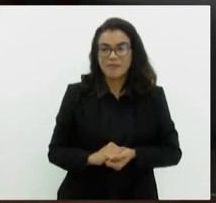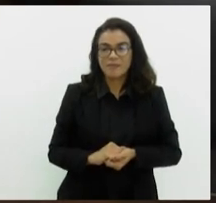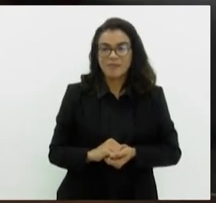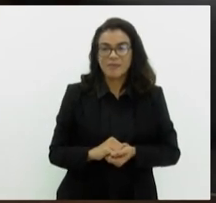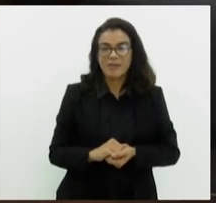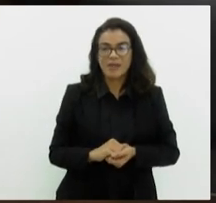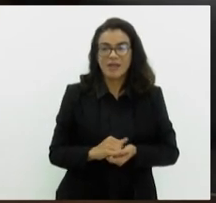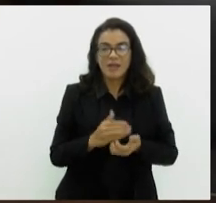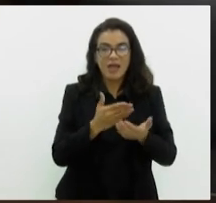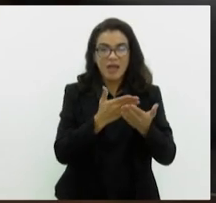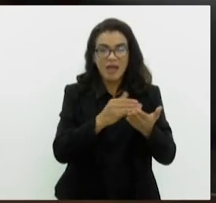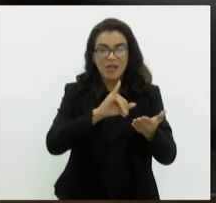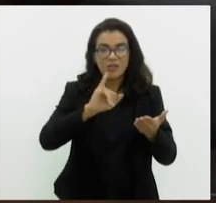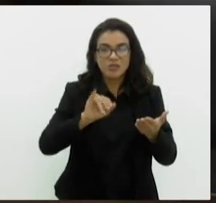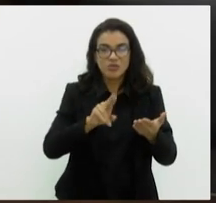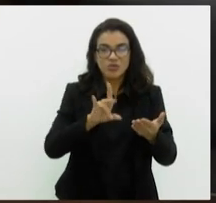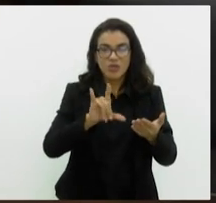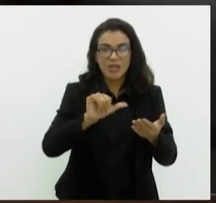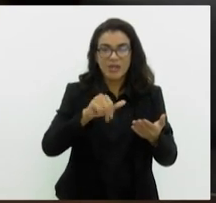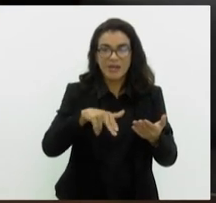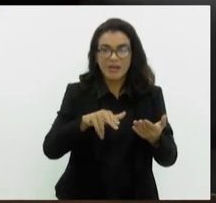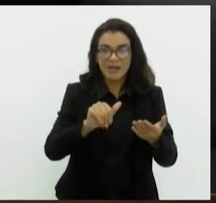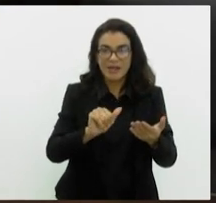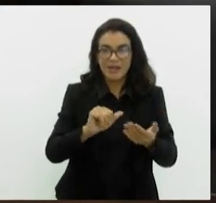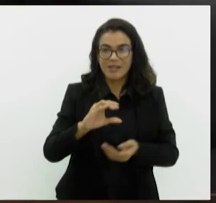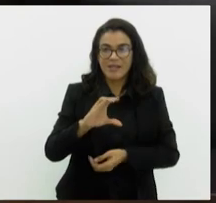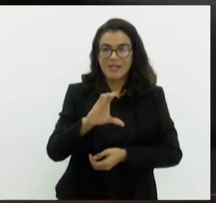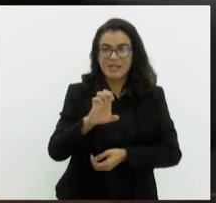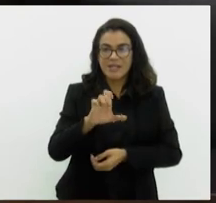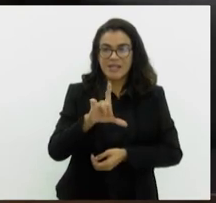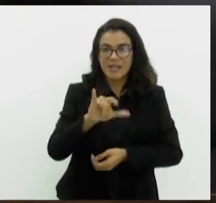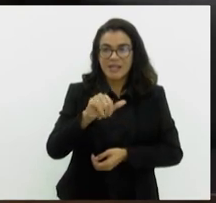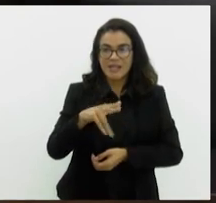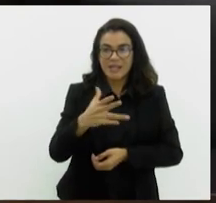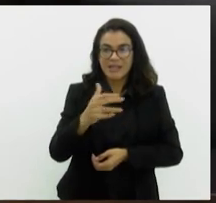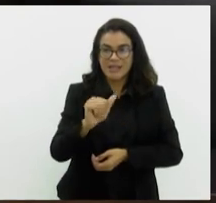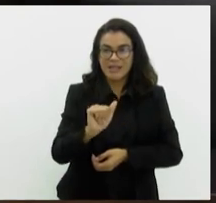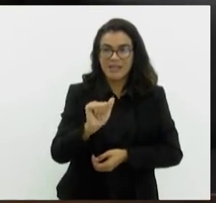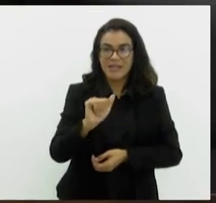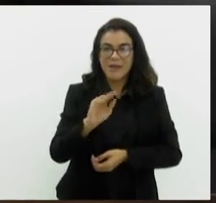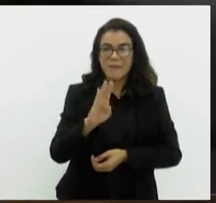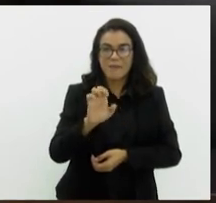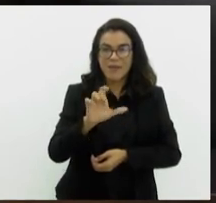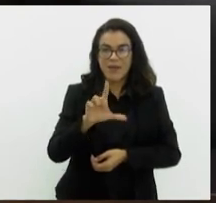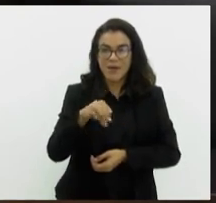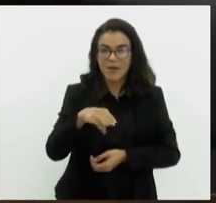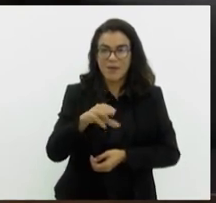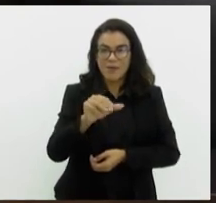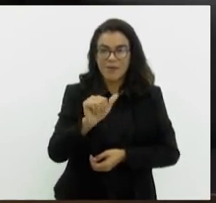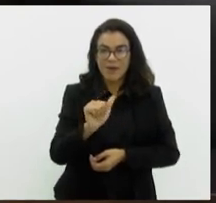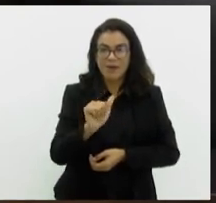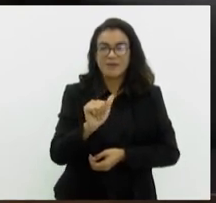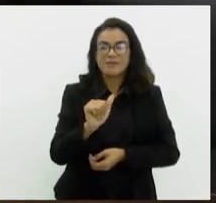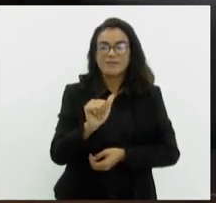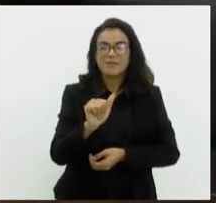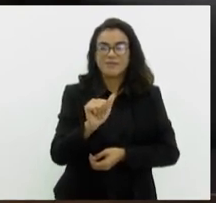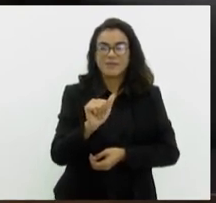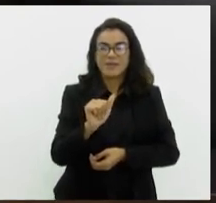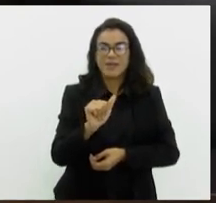Stephanie, está vendo ali a Juliana Dumont, Celinha, Bel Mansur, Renata Lira,